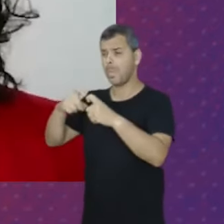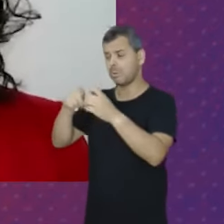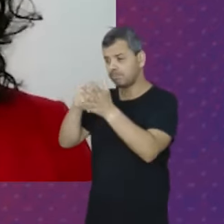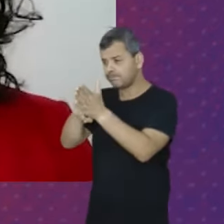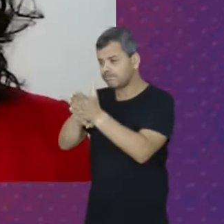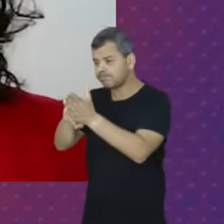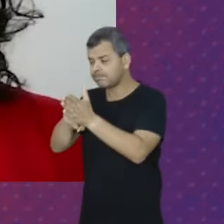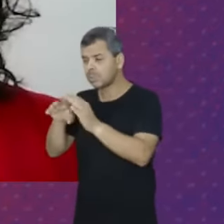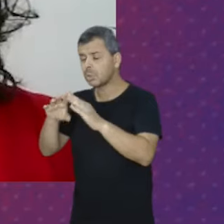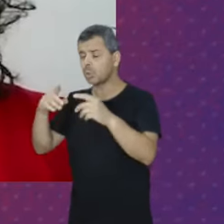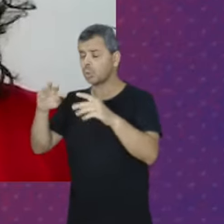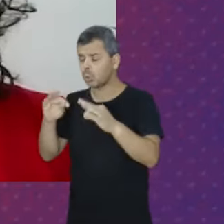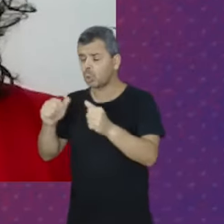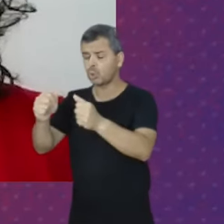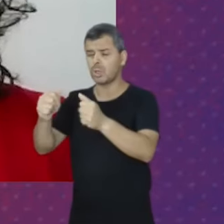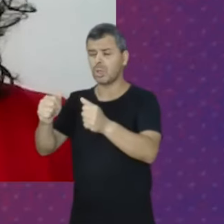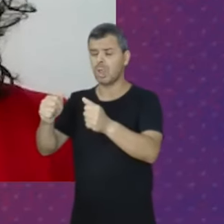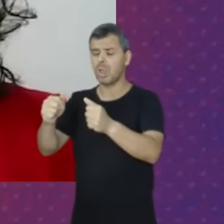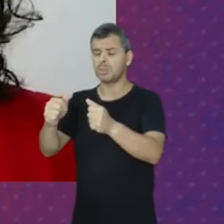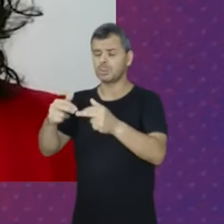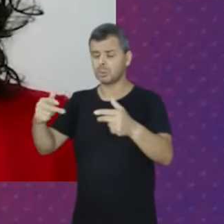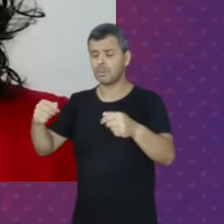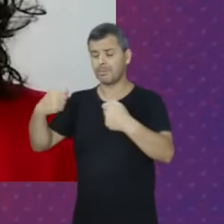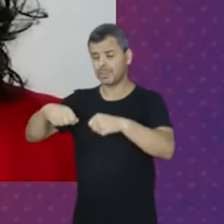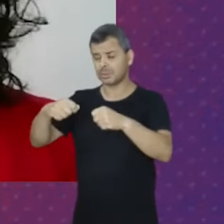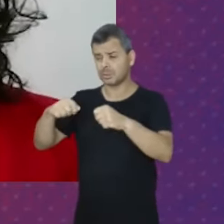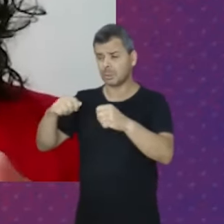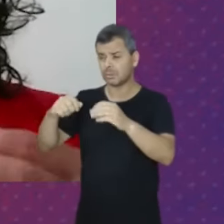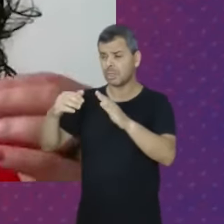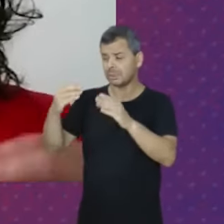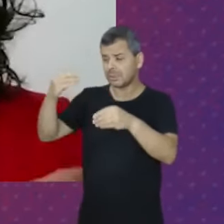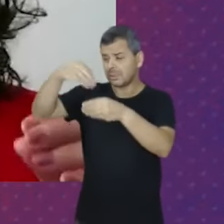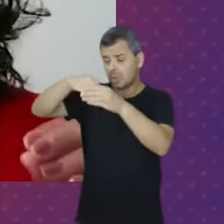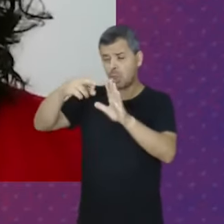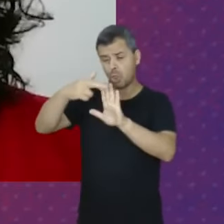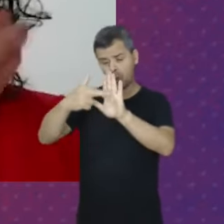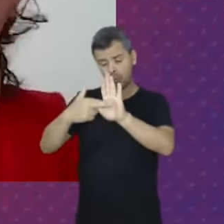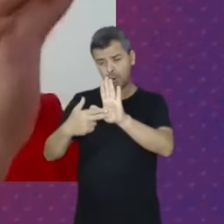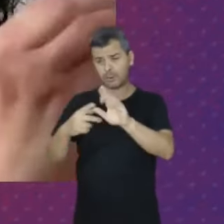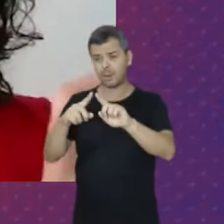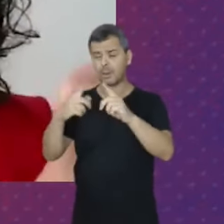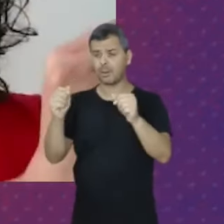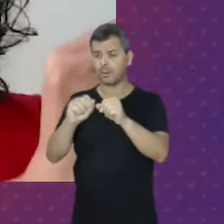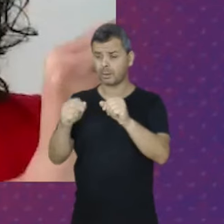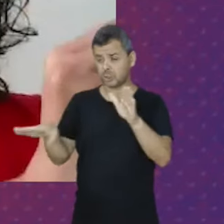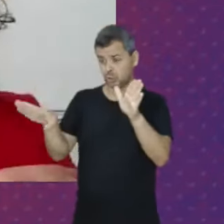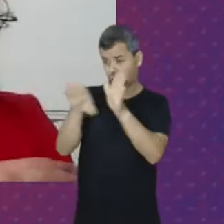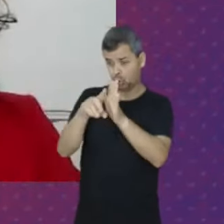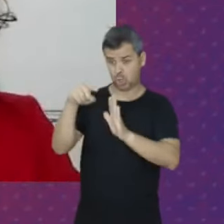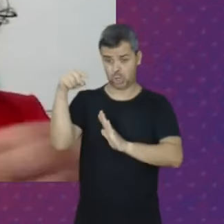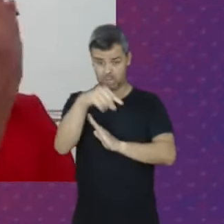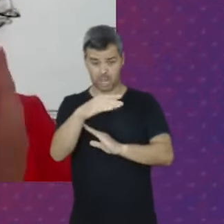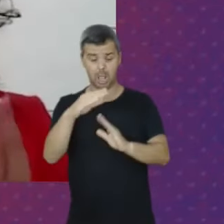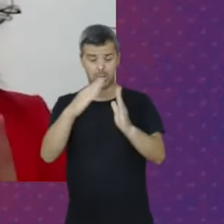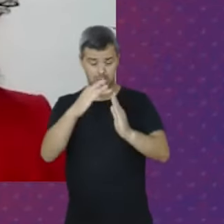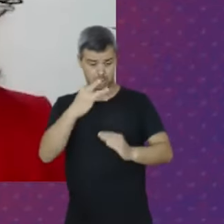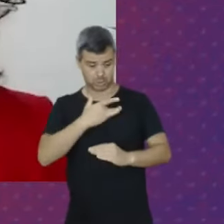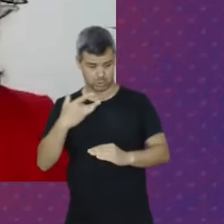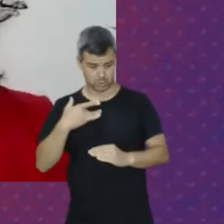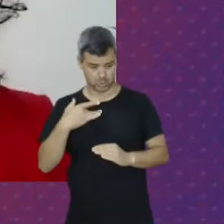tudo isso precisa ser pactuado nesse protocolo, a fim de que chegou lá no posto de saúde,